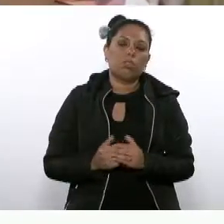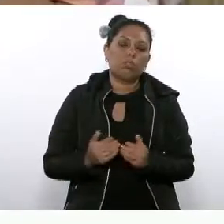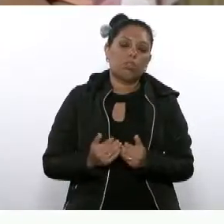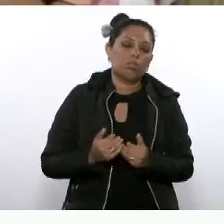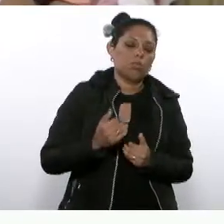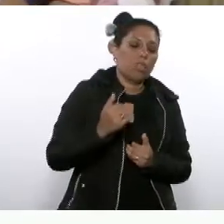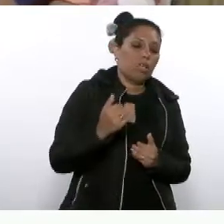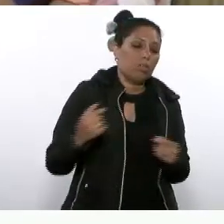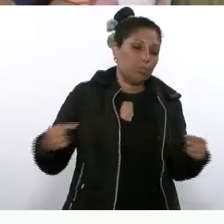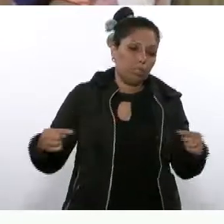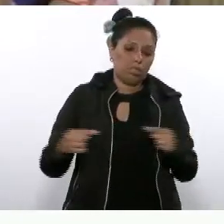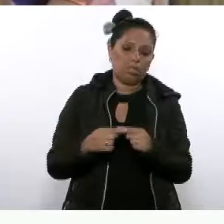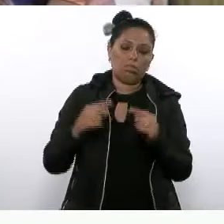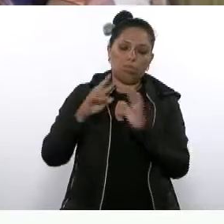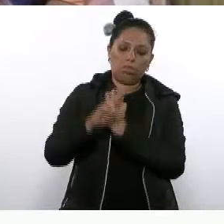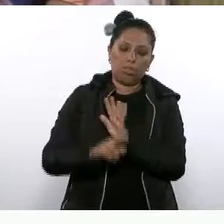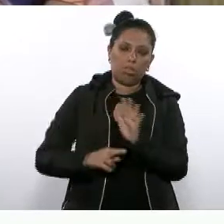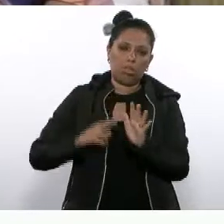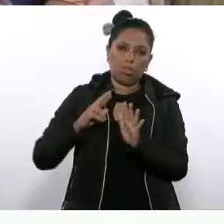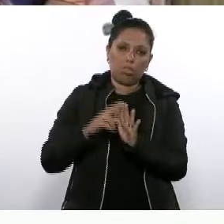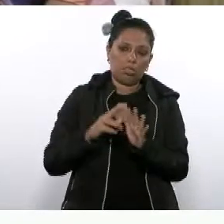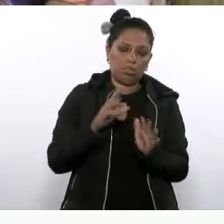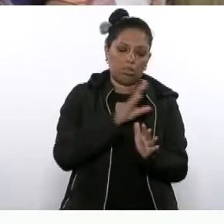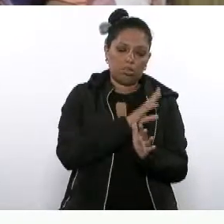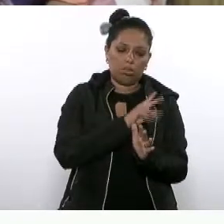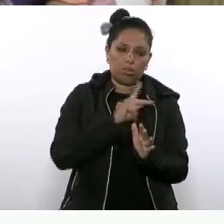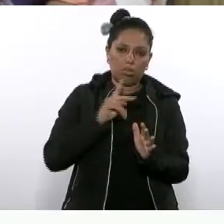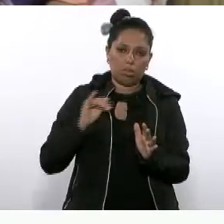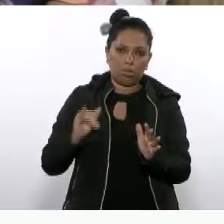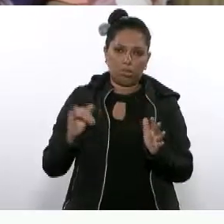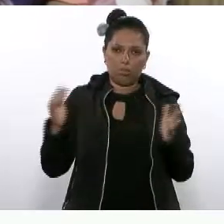relatório dessa CPI,